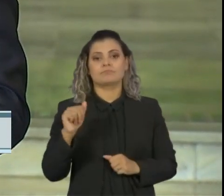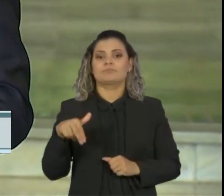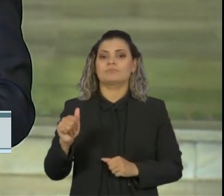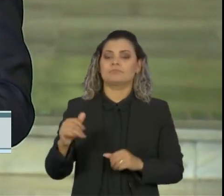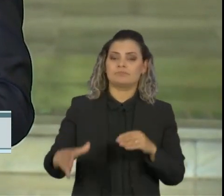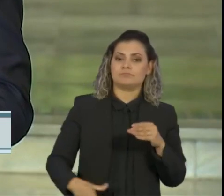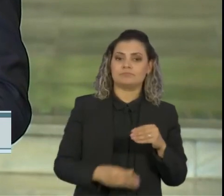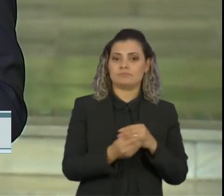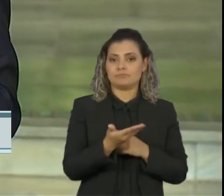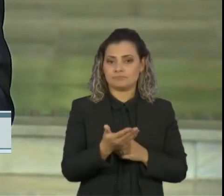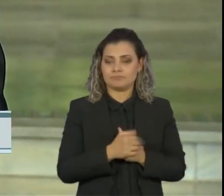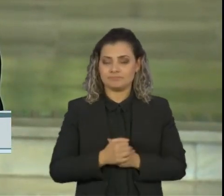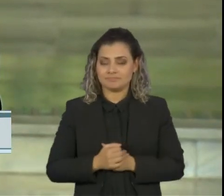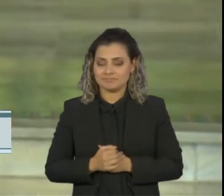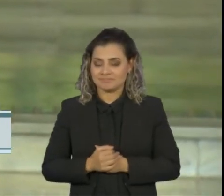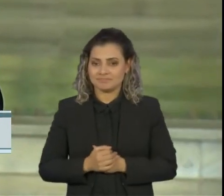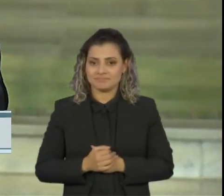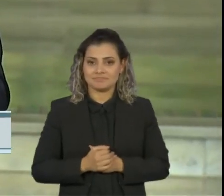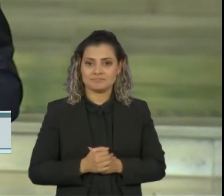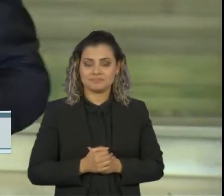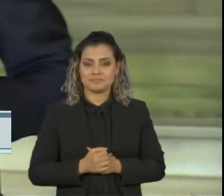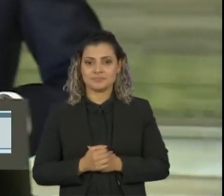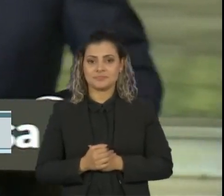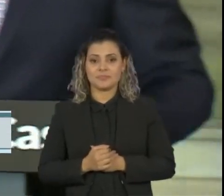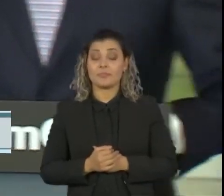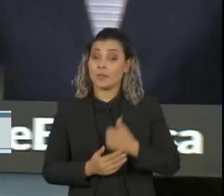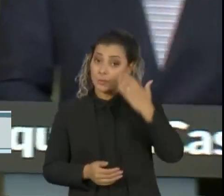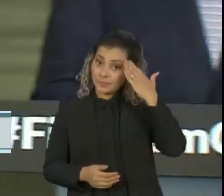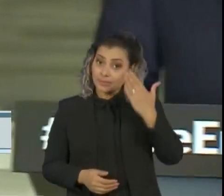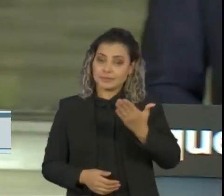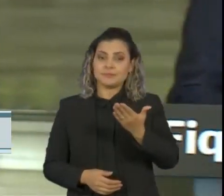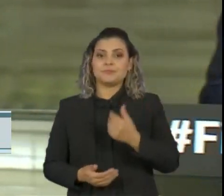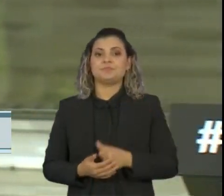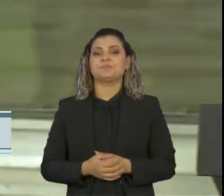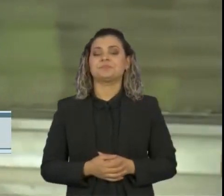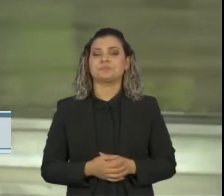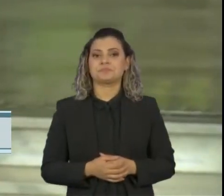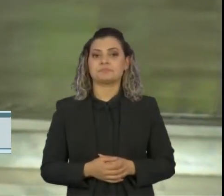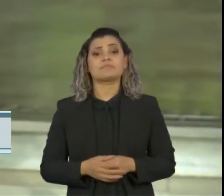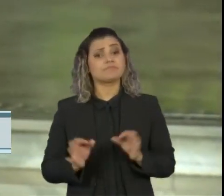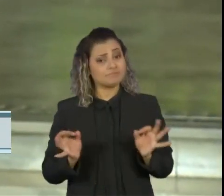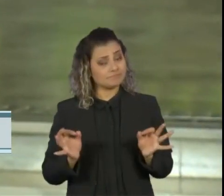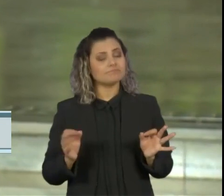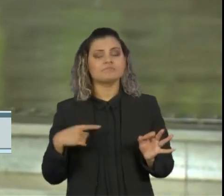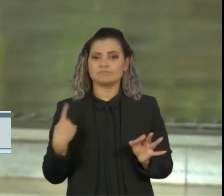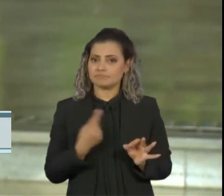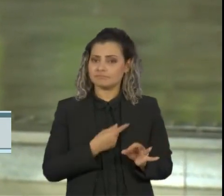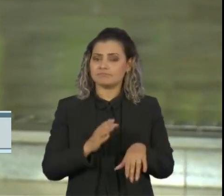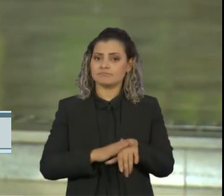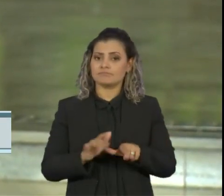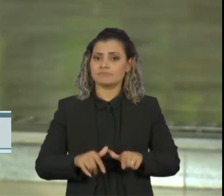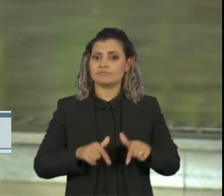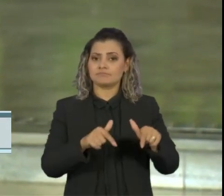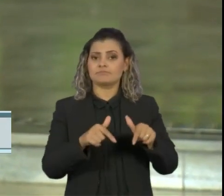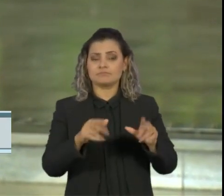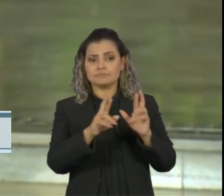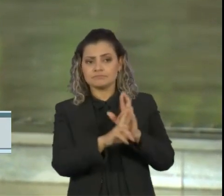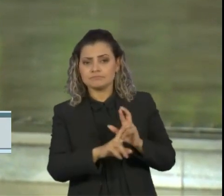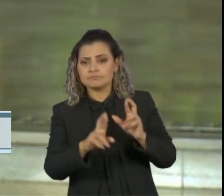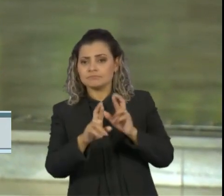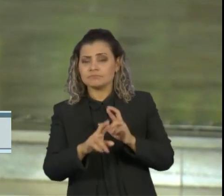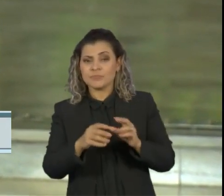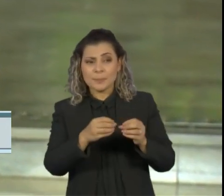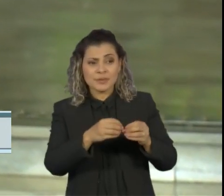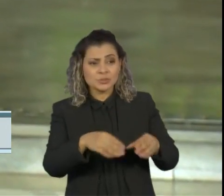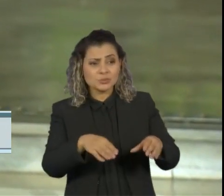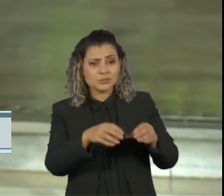e pela economista Ana Carla Abrão. Obrigada, governador. Nós estamos atuando em monitorar as perdas que já